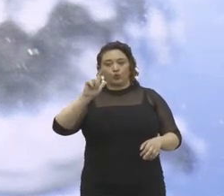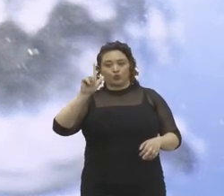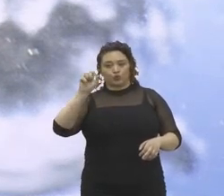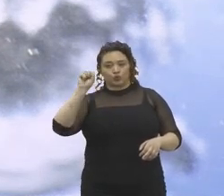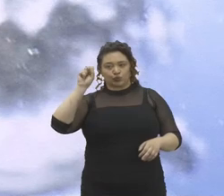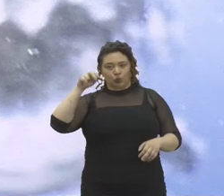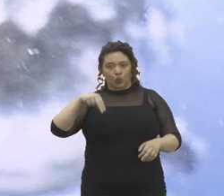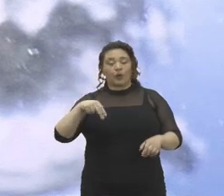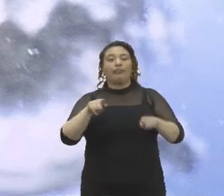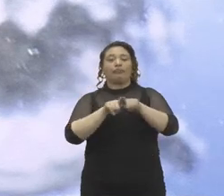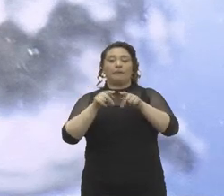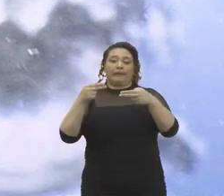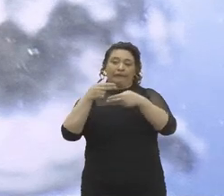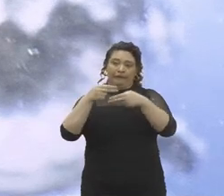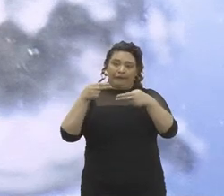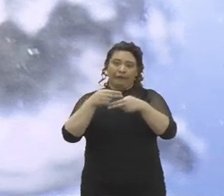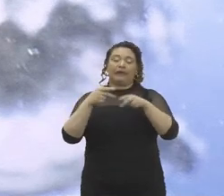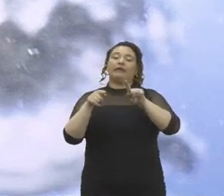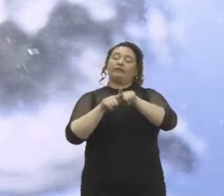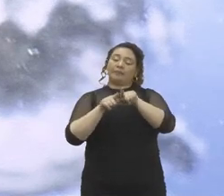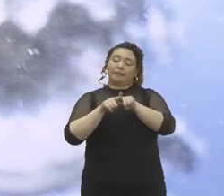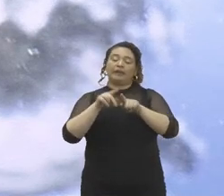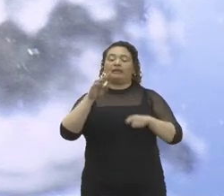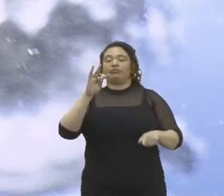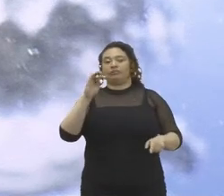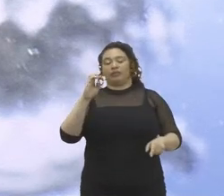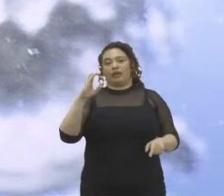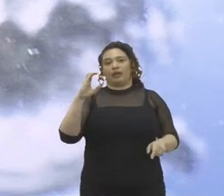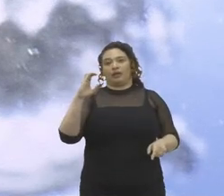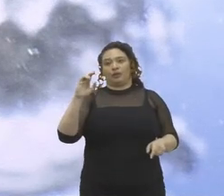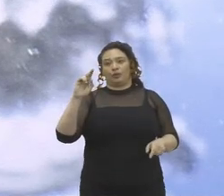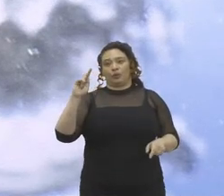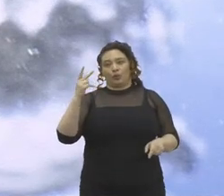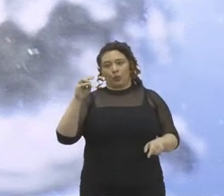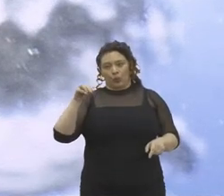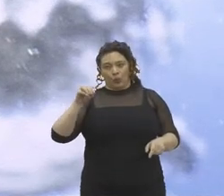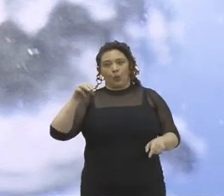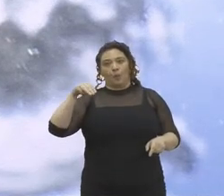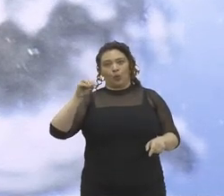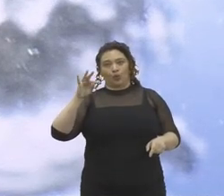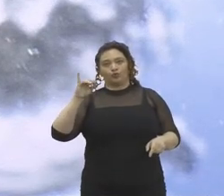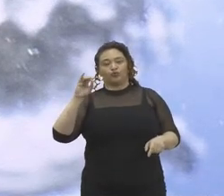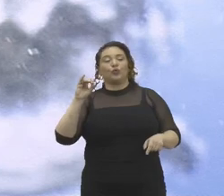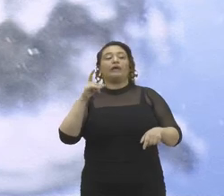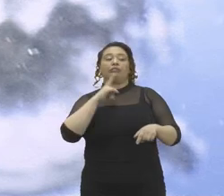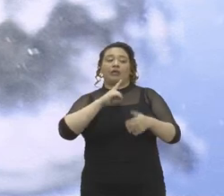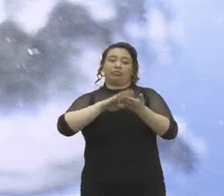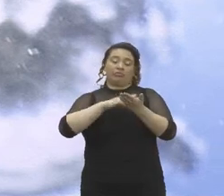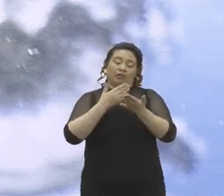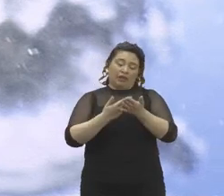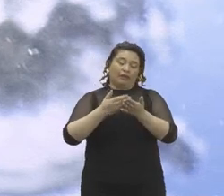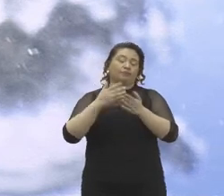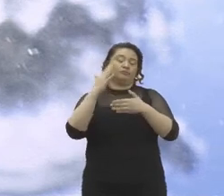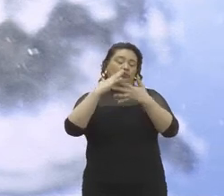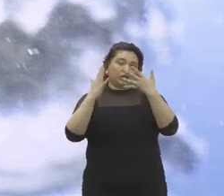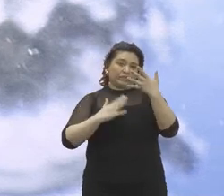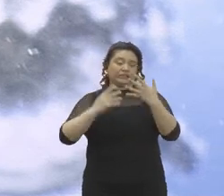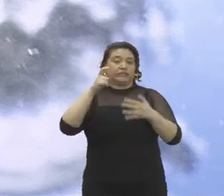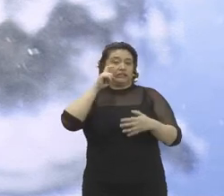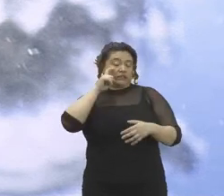sebrai e tecnom motion os nossos intérpretes de libras são a c